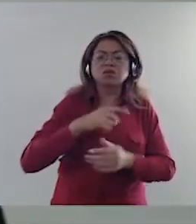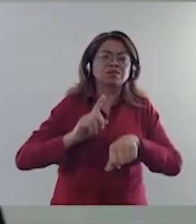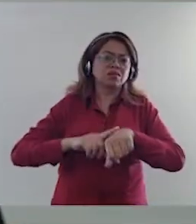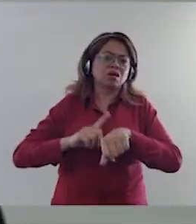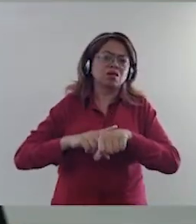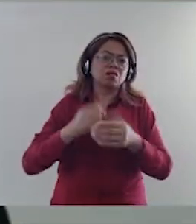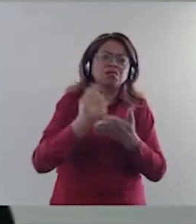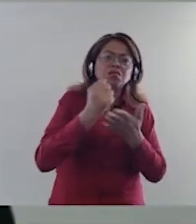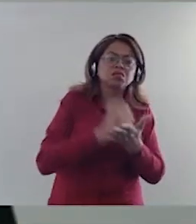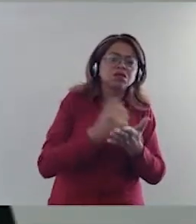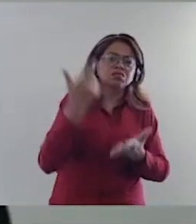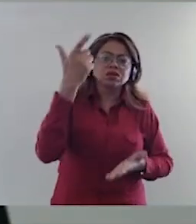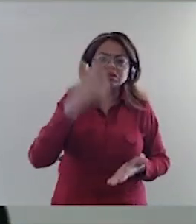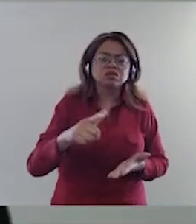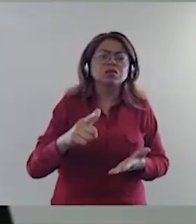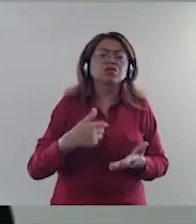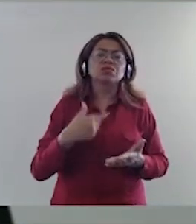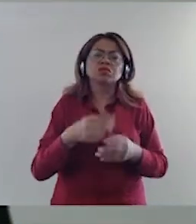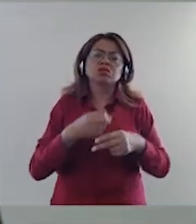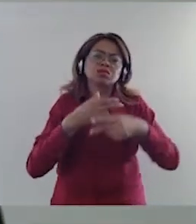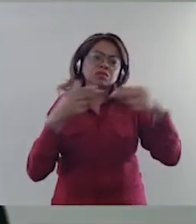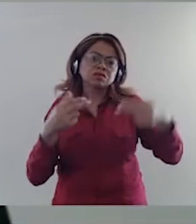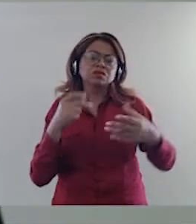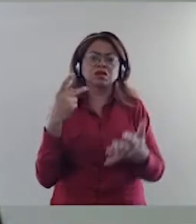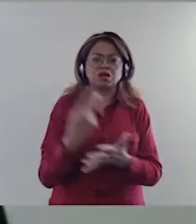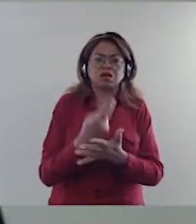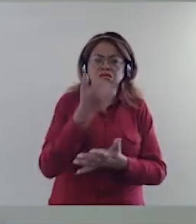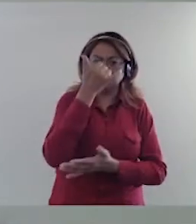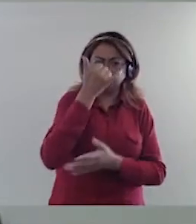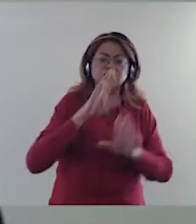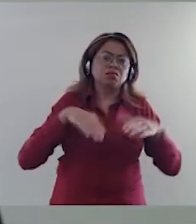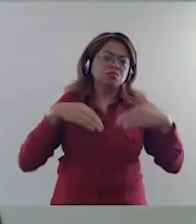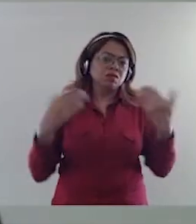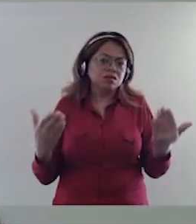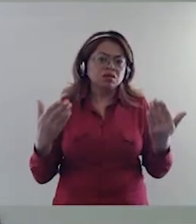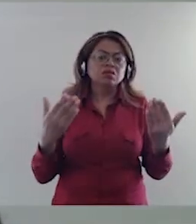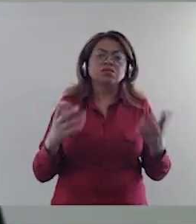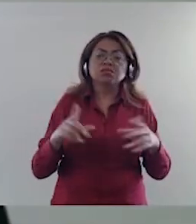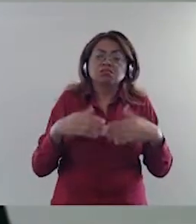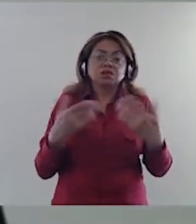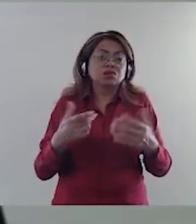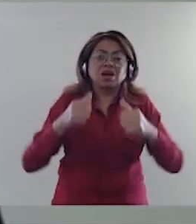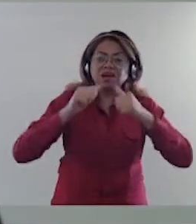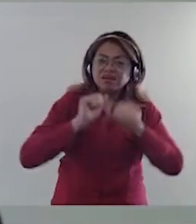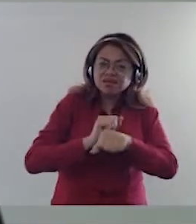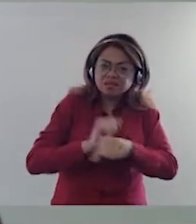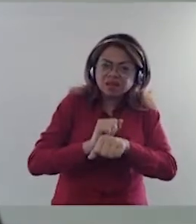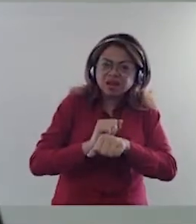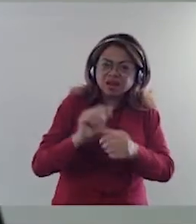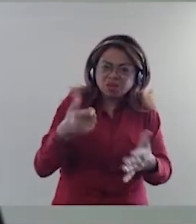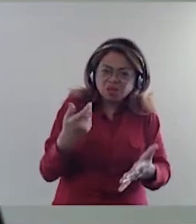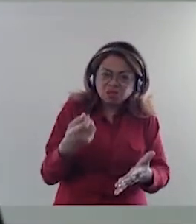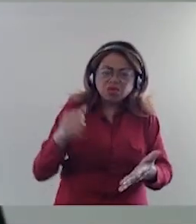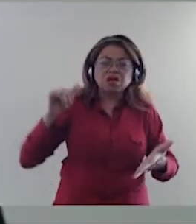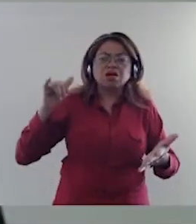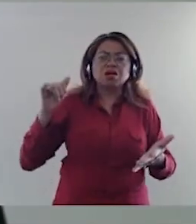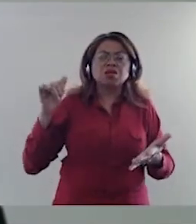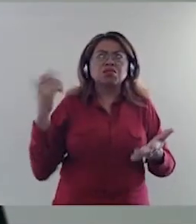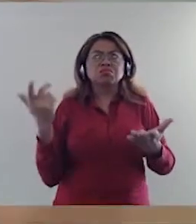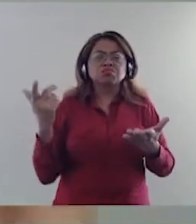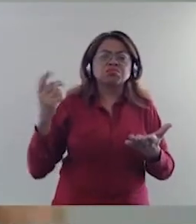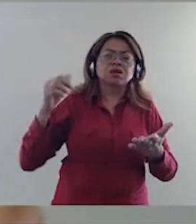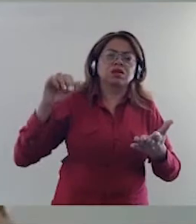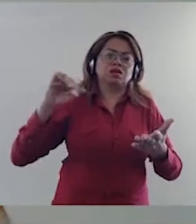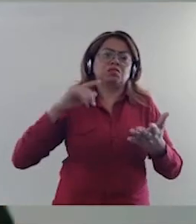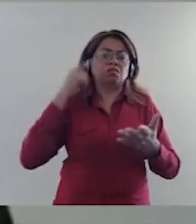já esses fatos previsíveis, os chamados fatos imprevisíveis, também podem, os